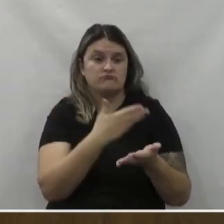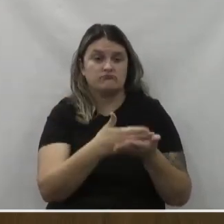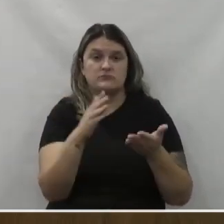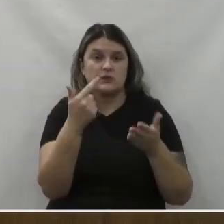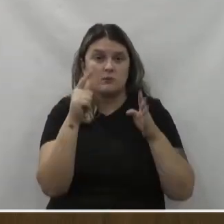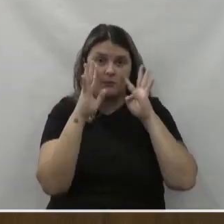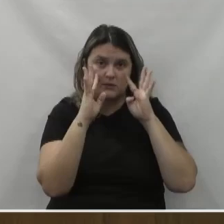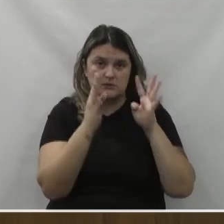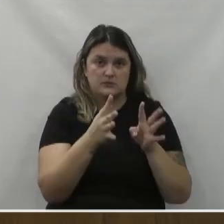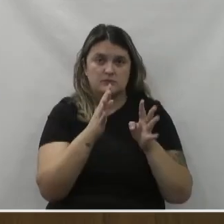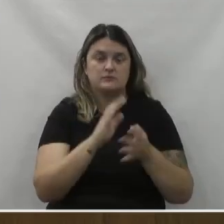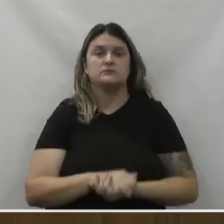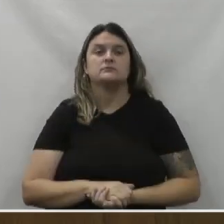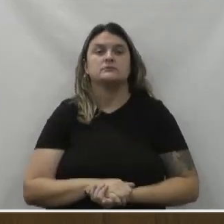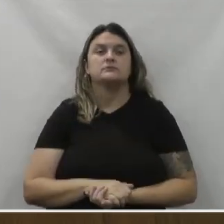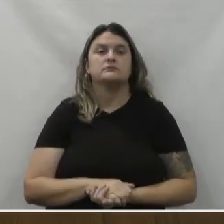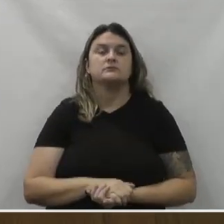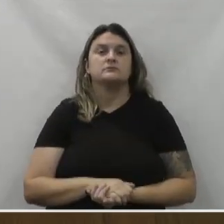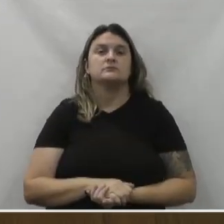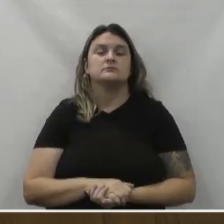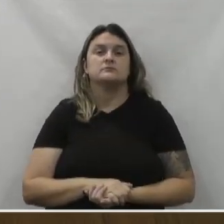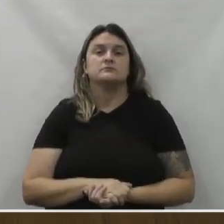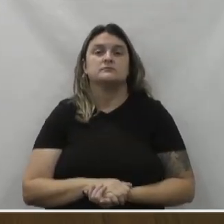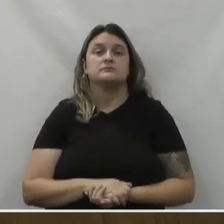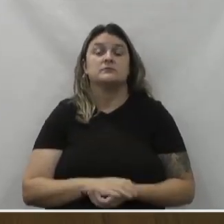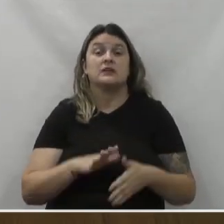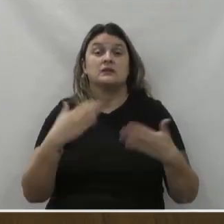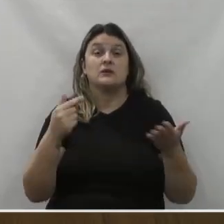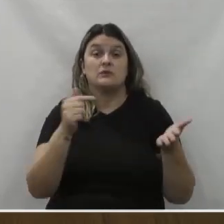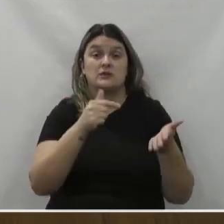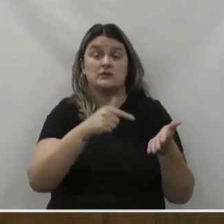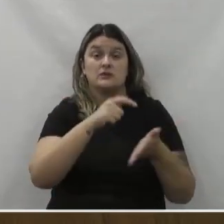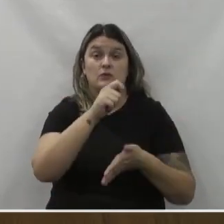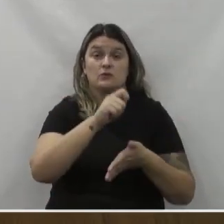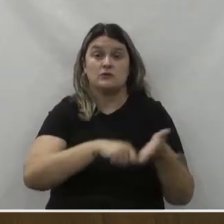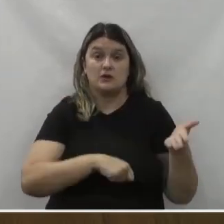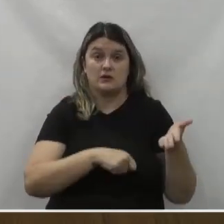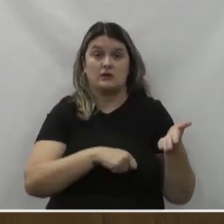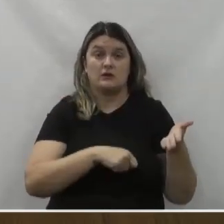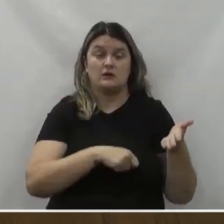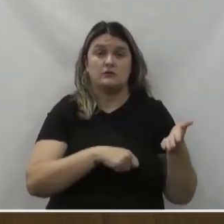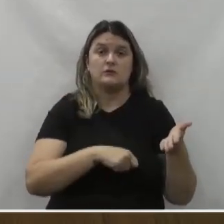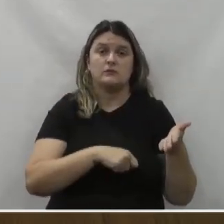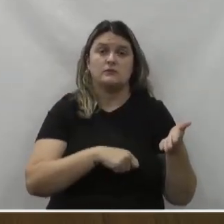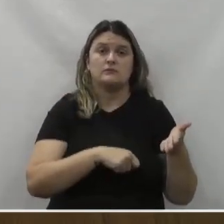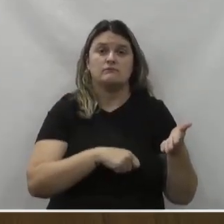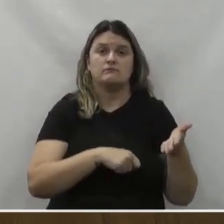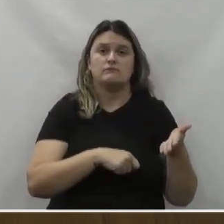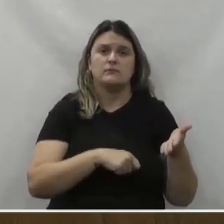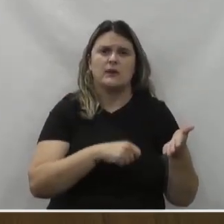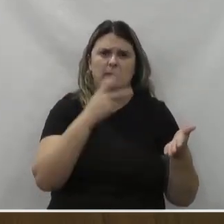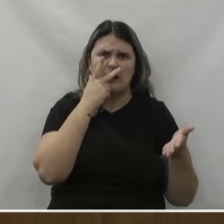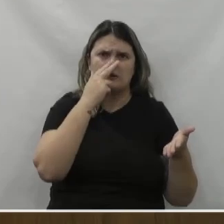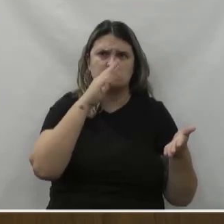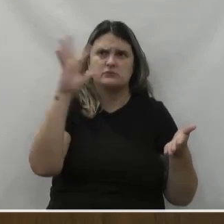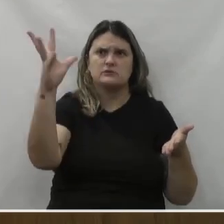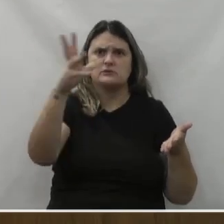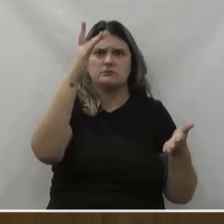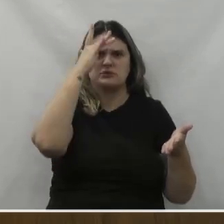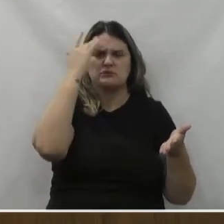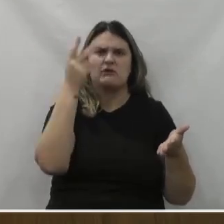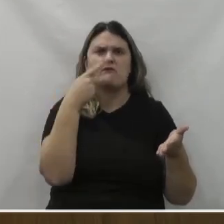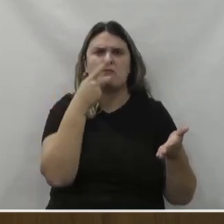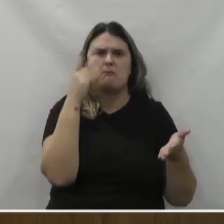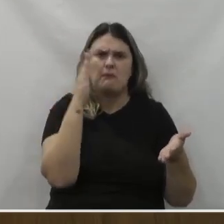despercebido. Então, esse contrato, vamos dizer assim, que foi, perdão da palavra, demonizado, né,